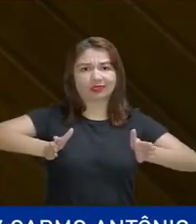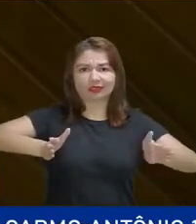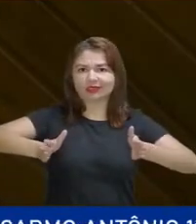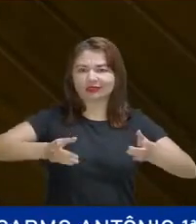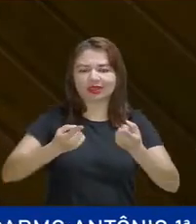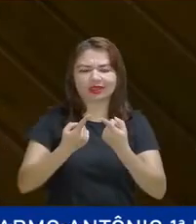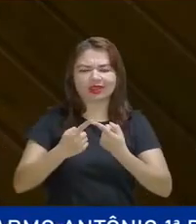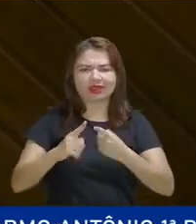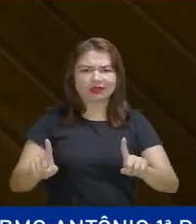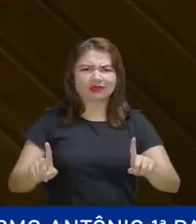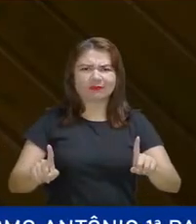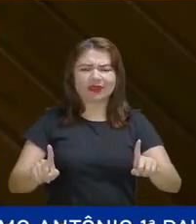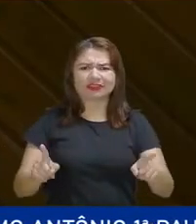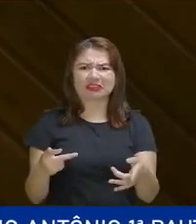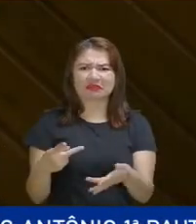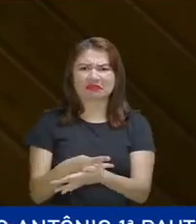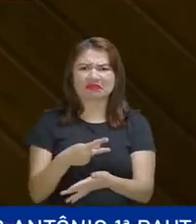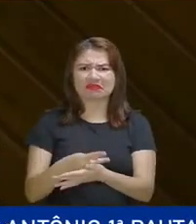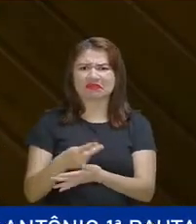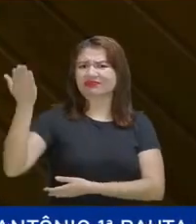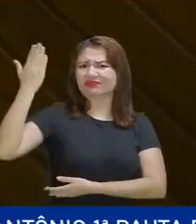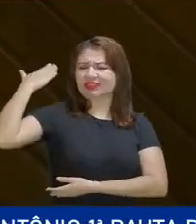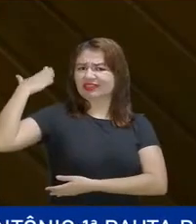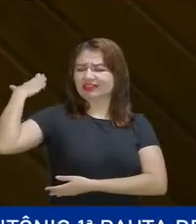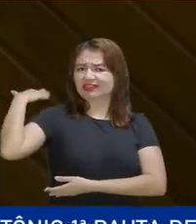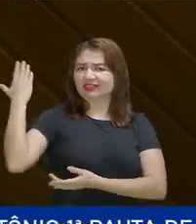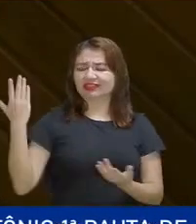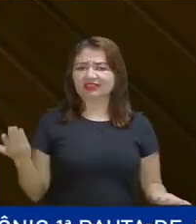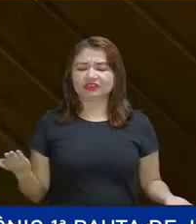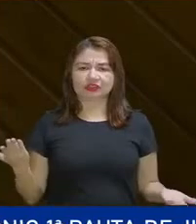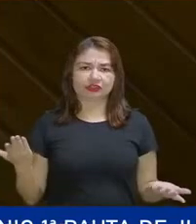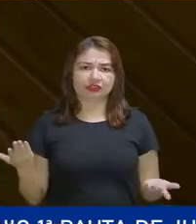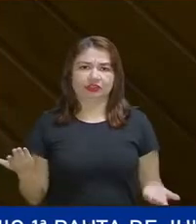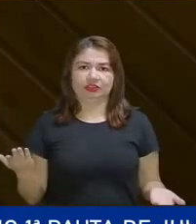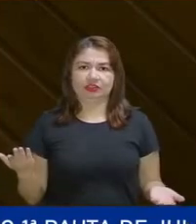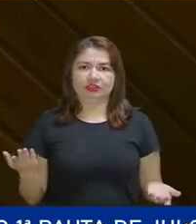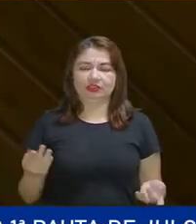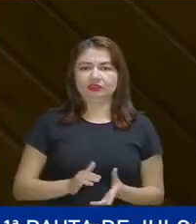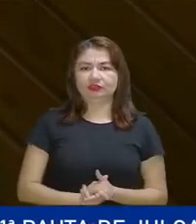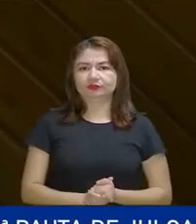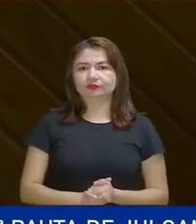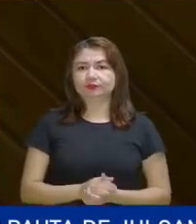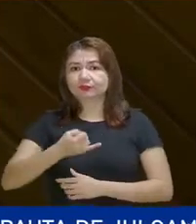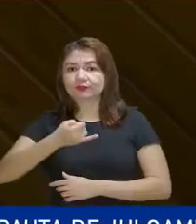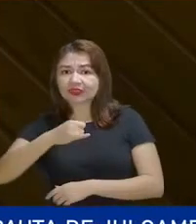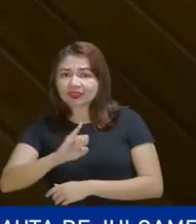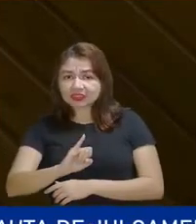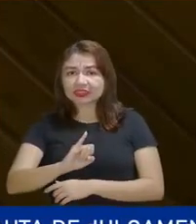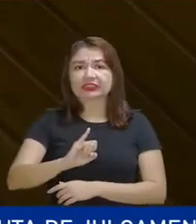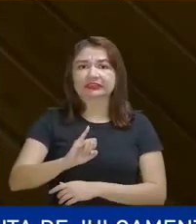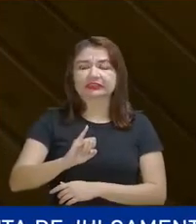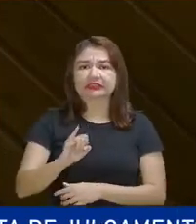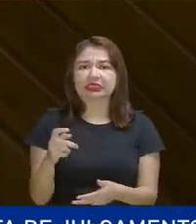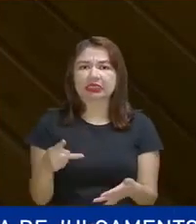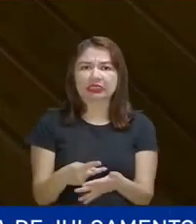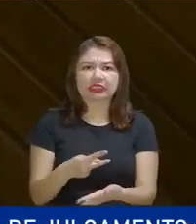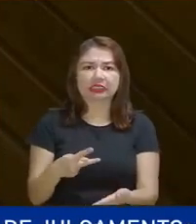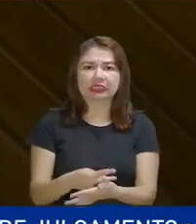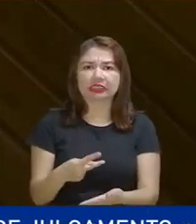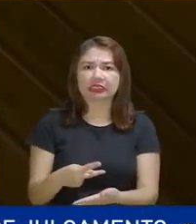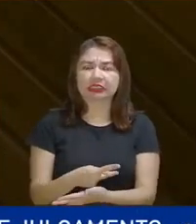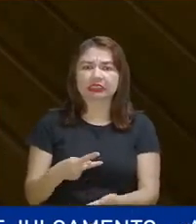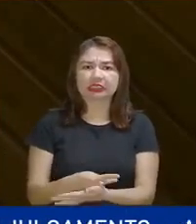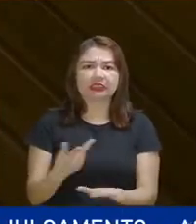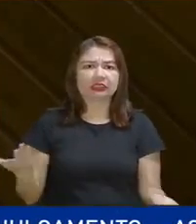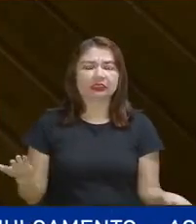se apurar pretensas irregularidades que aconteceram antes do período eleitoral. Muito menos se essas pretensas irregularidades não trouxeram o